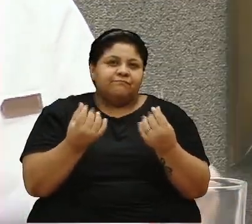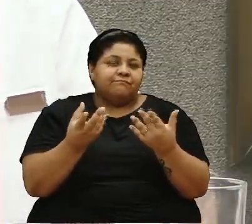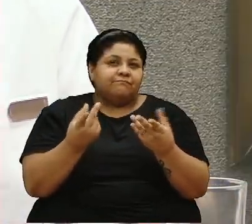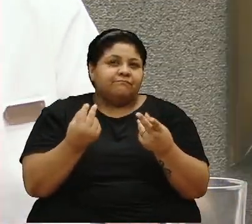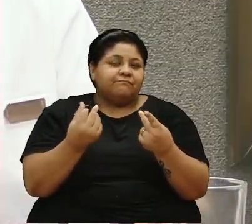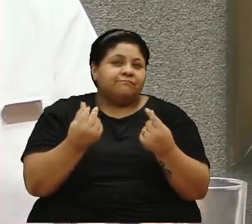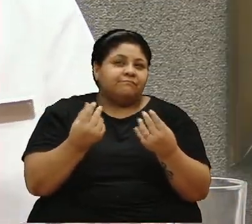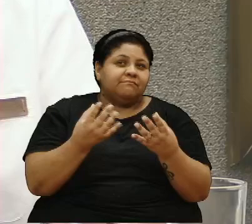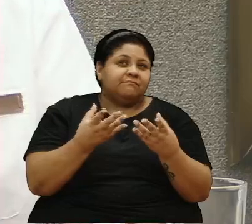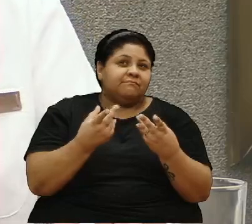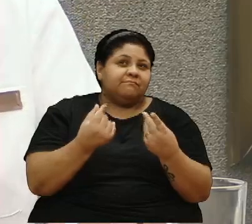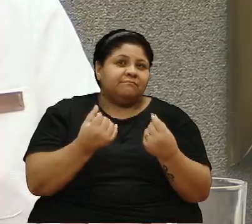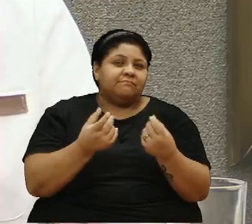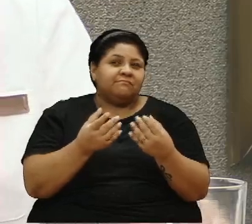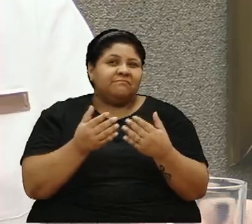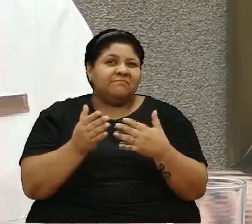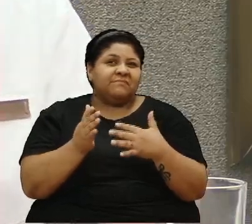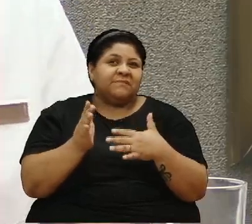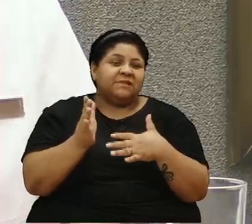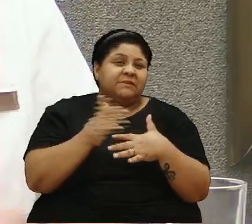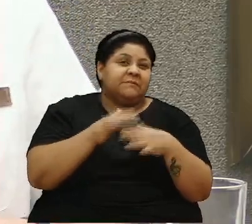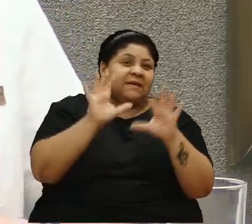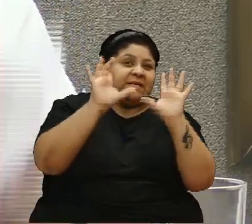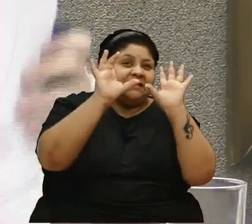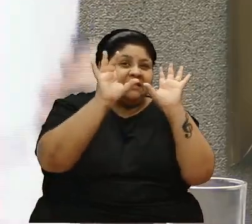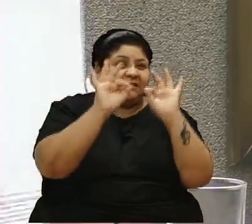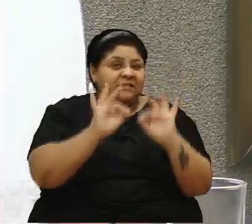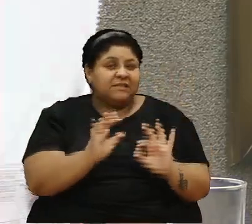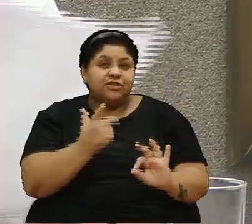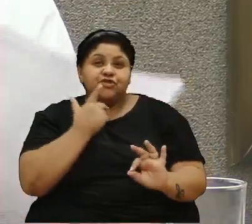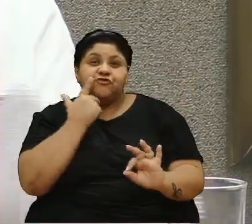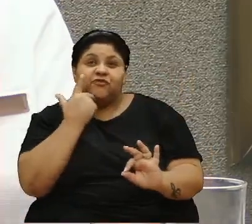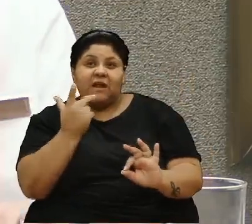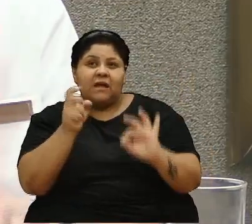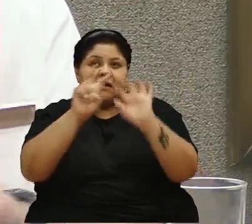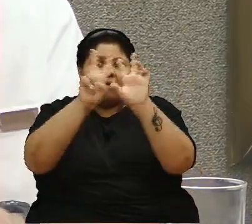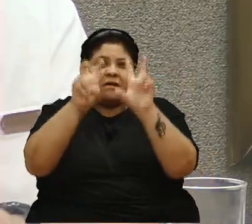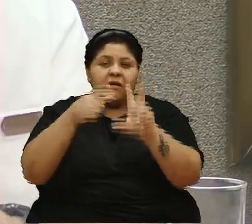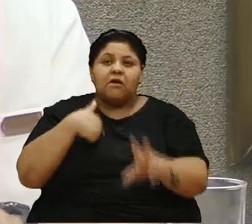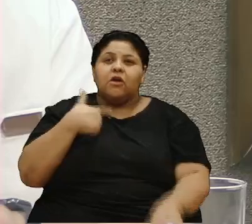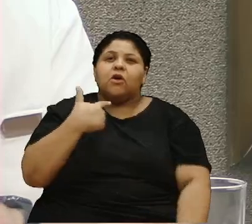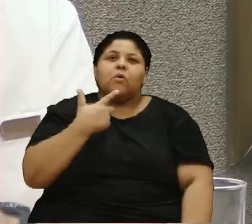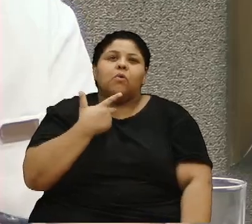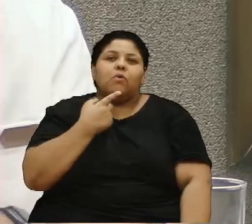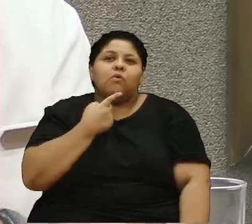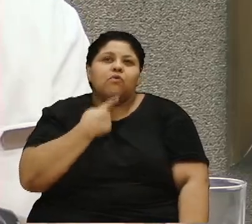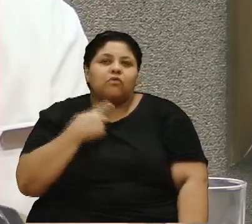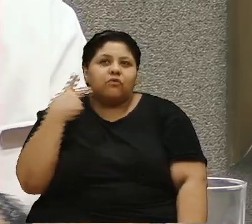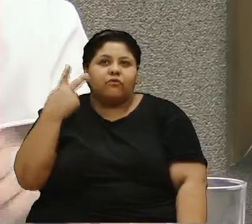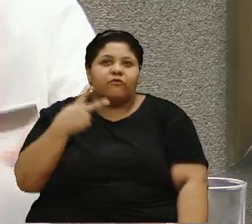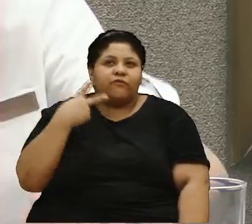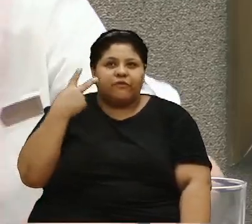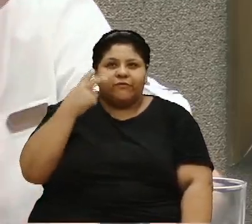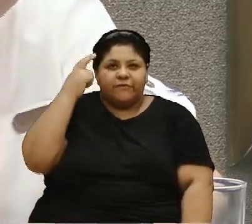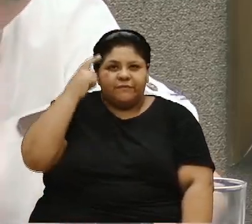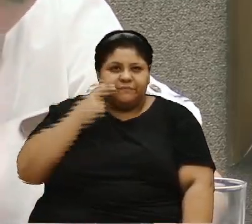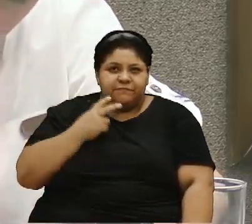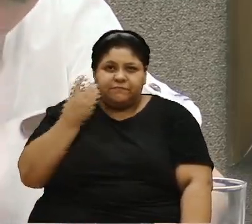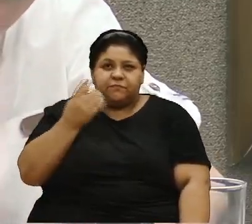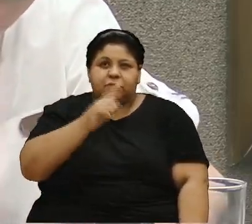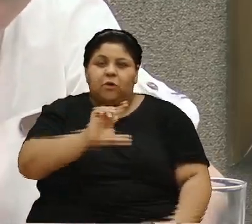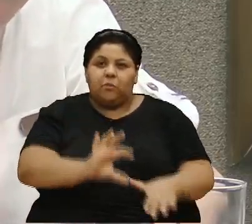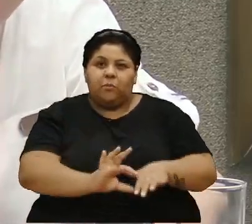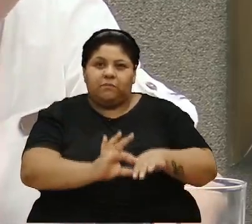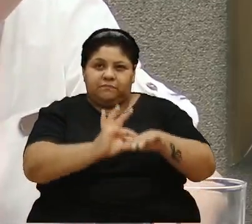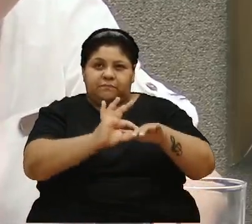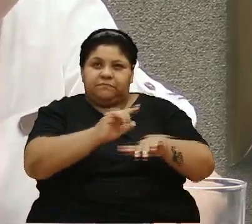mais contundente, né, de se colocar algumas situações, eu gostaria, vereador Daniel, com a sua permissão, na condição de líder do governo,